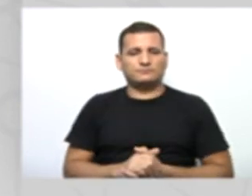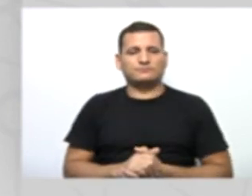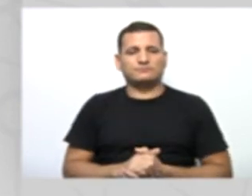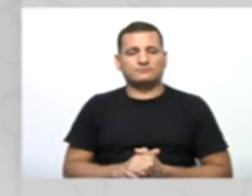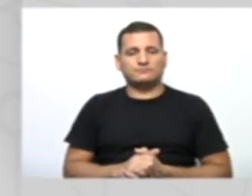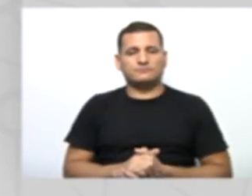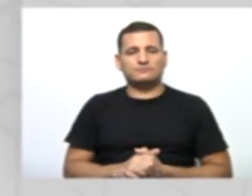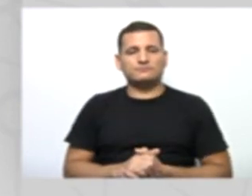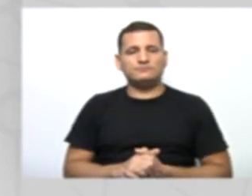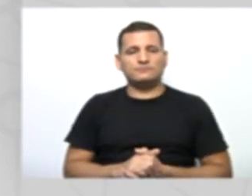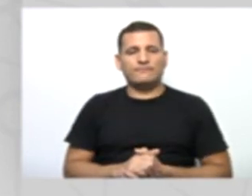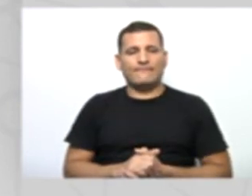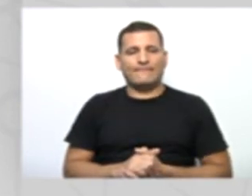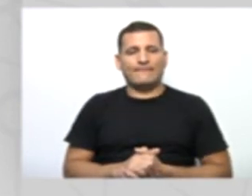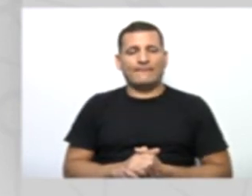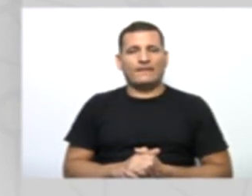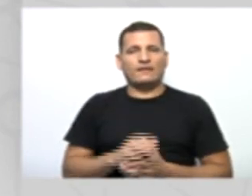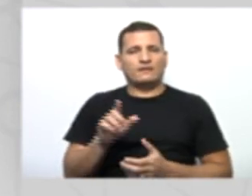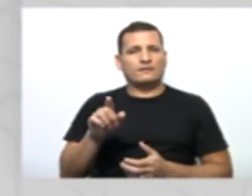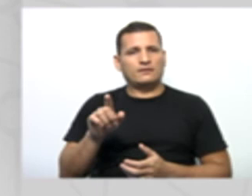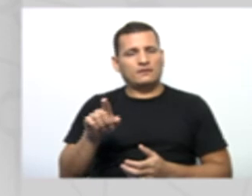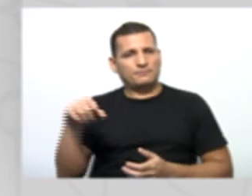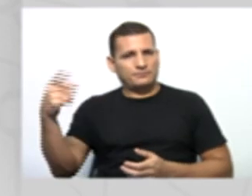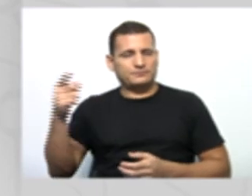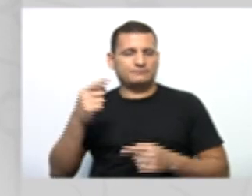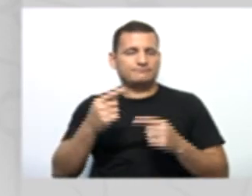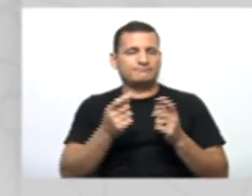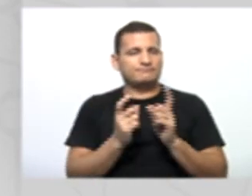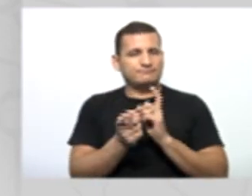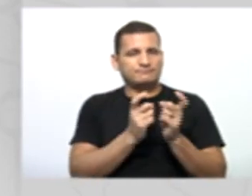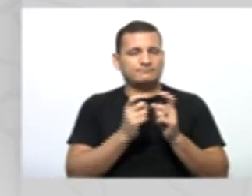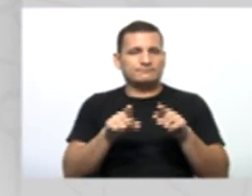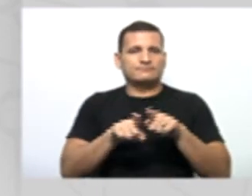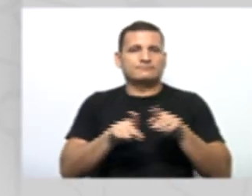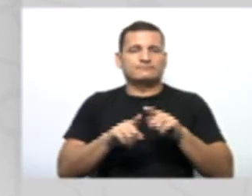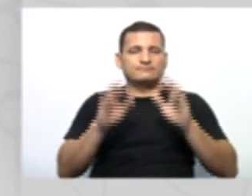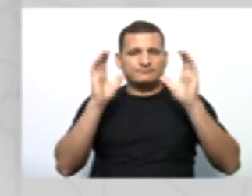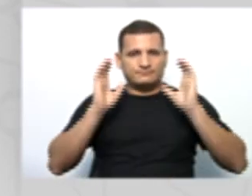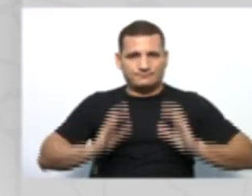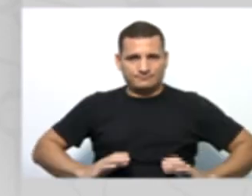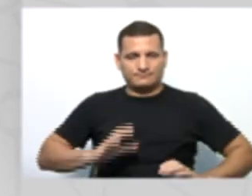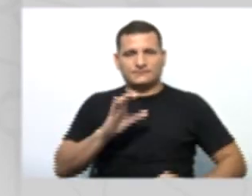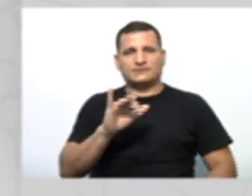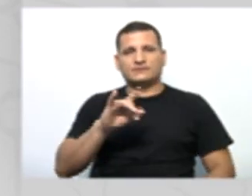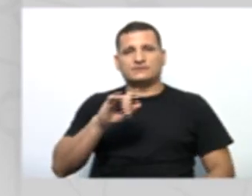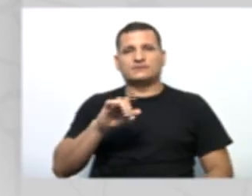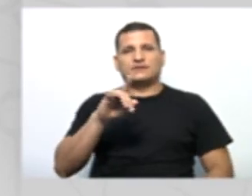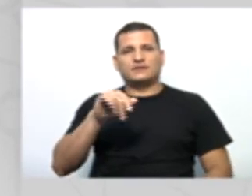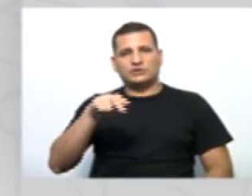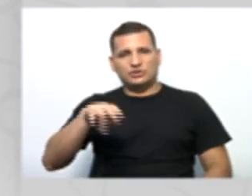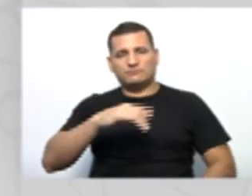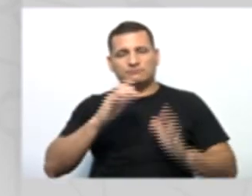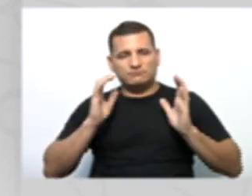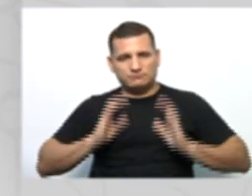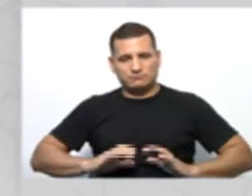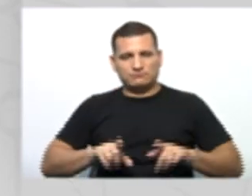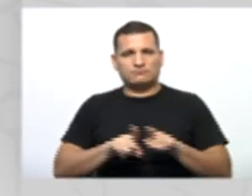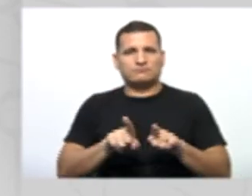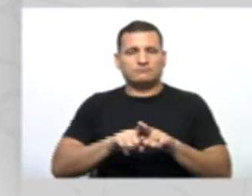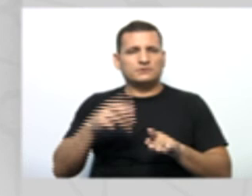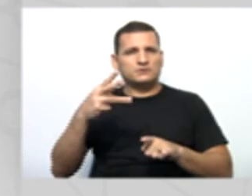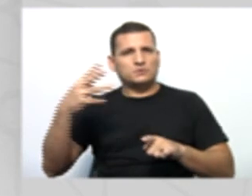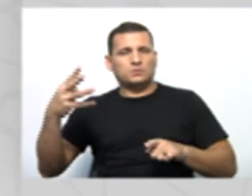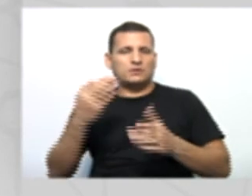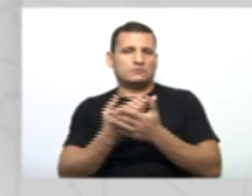E depois nós vamos discutir com mais calma a questão da cidadania. Né? Talvez na terceira aula, na quarta aula, a gente discuta